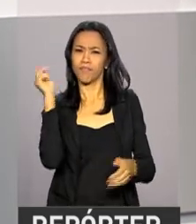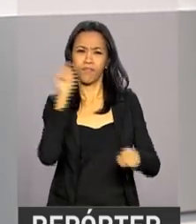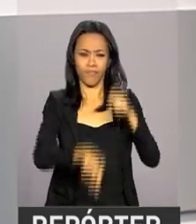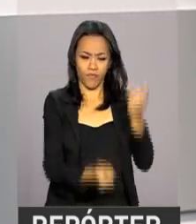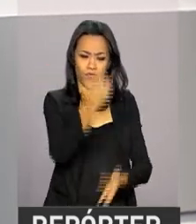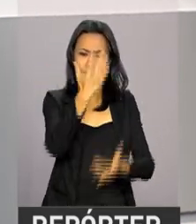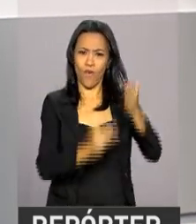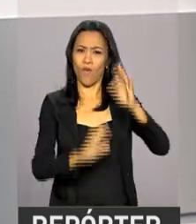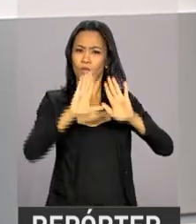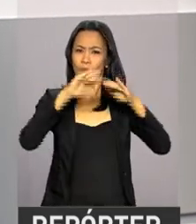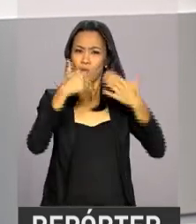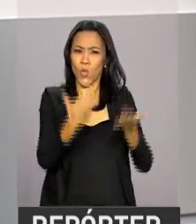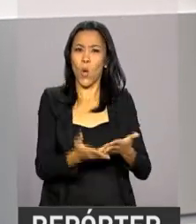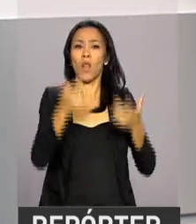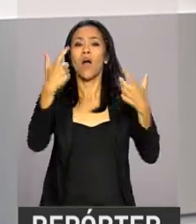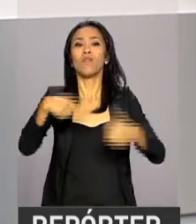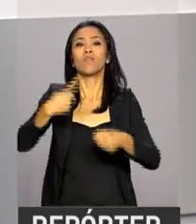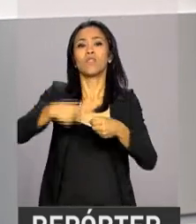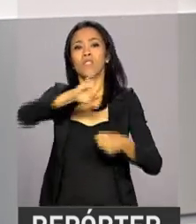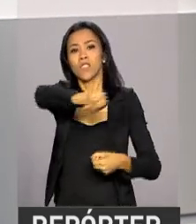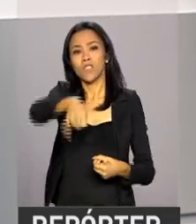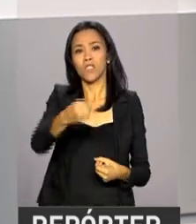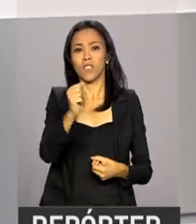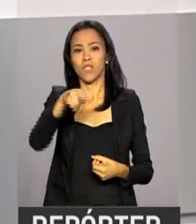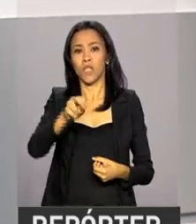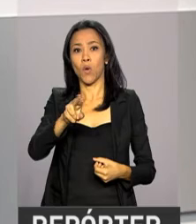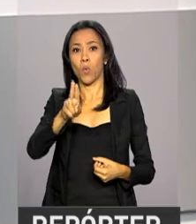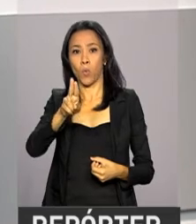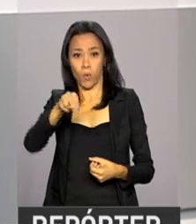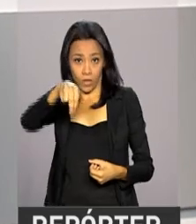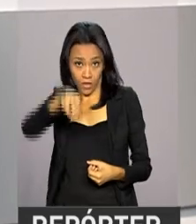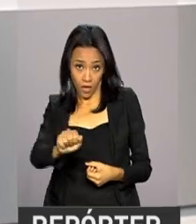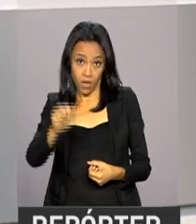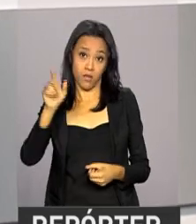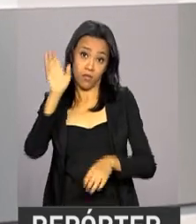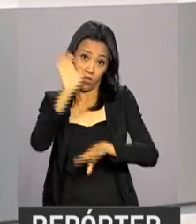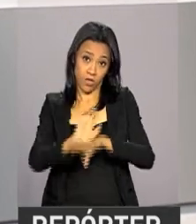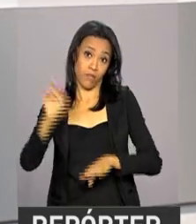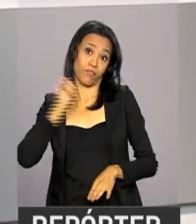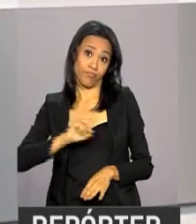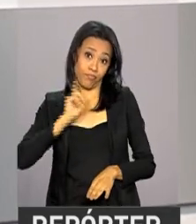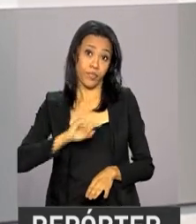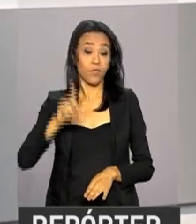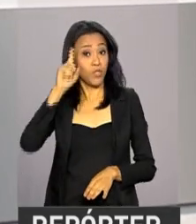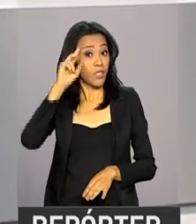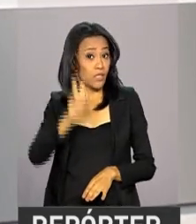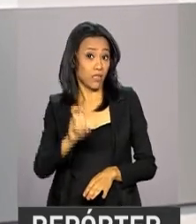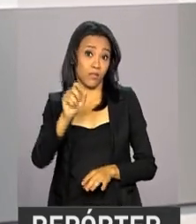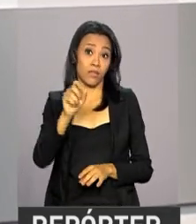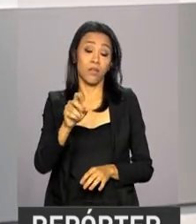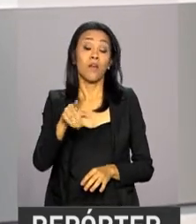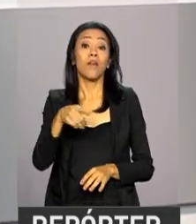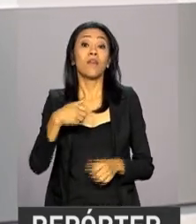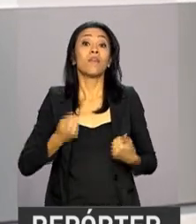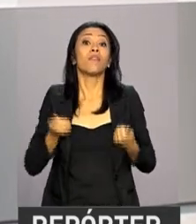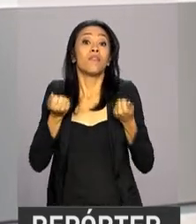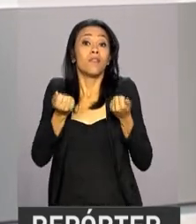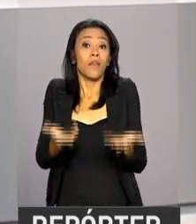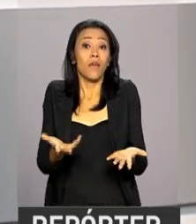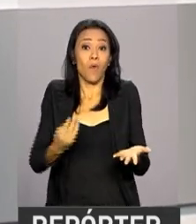em já na urna minas gerais no dia 5 de outubro o ministro lembrou da professora que deu a vida para salvar